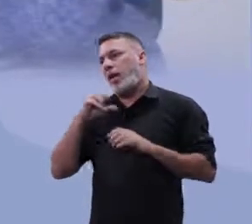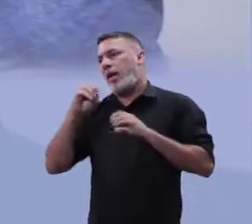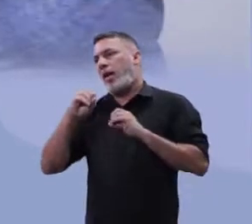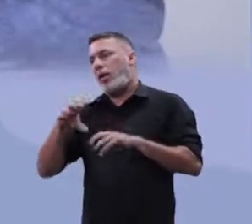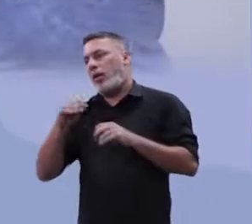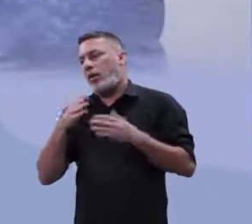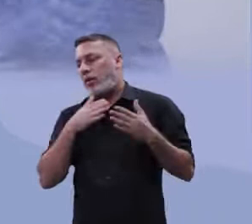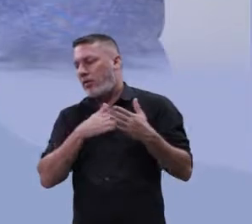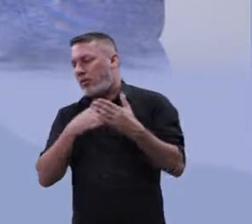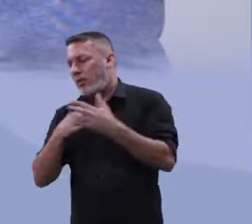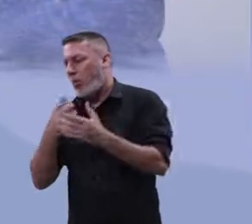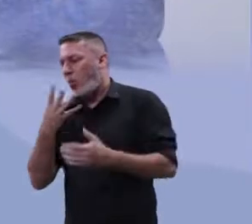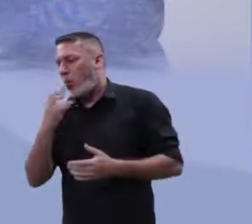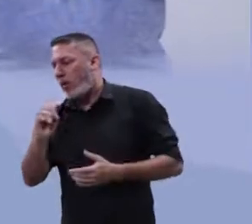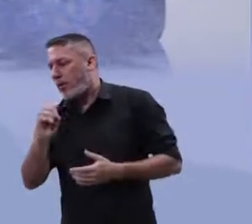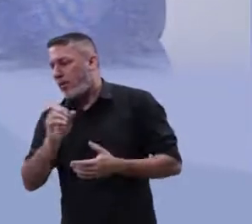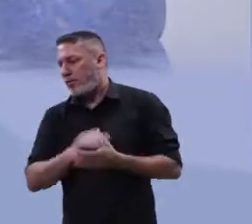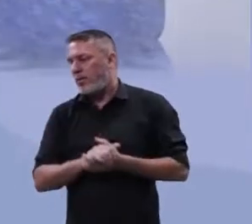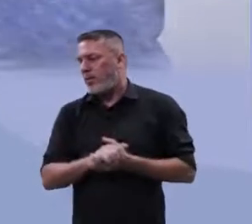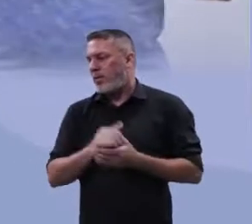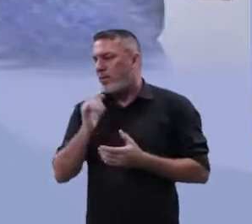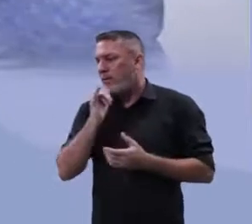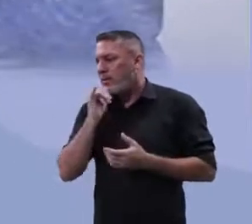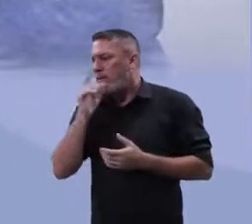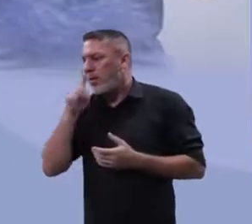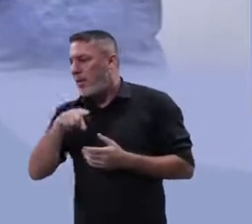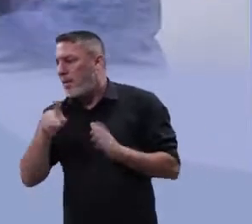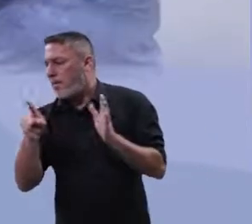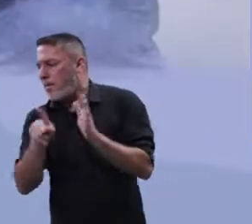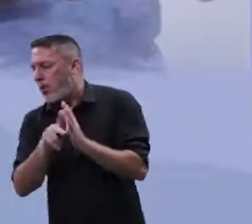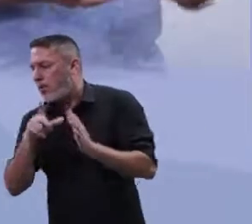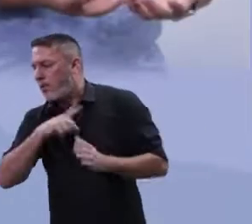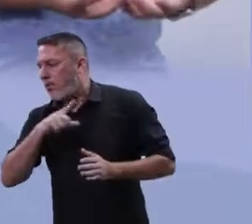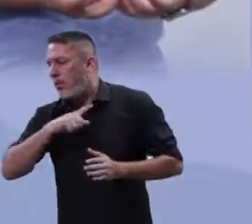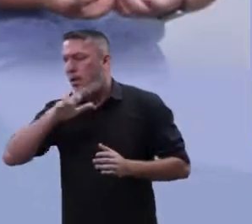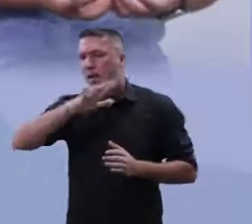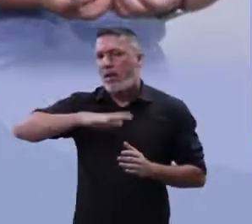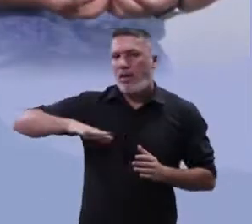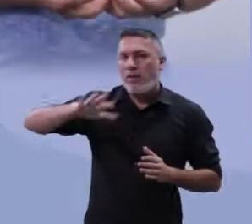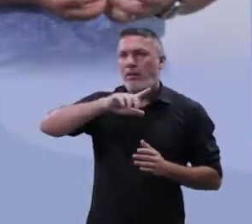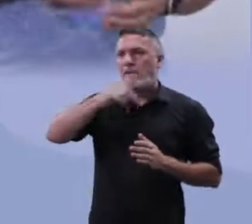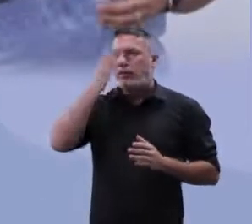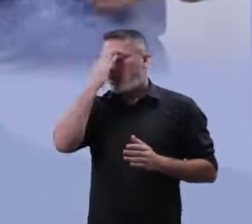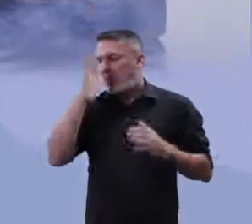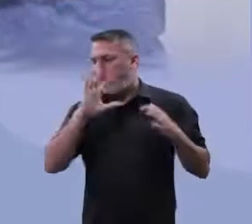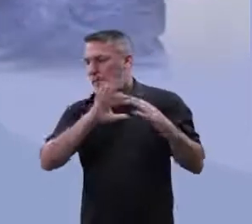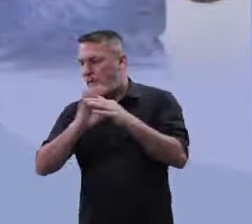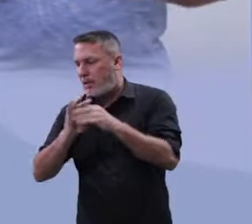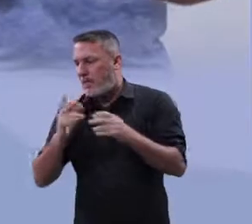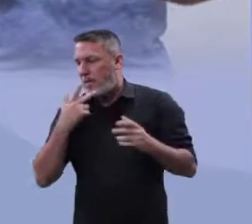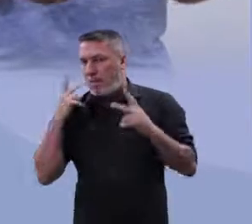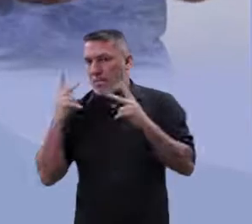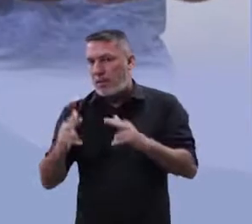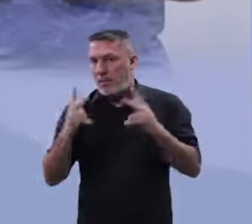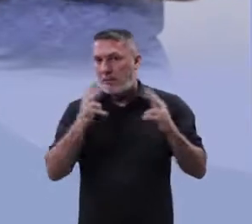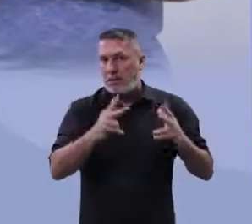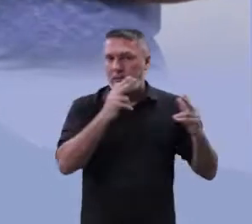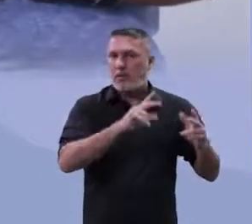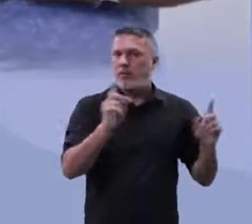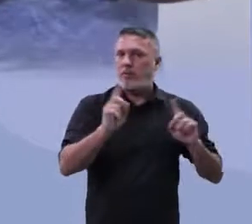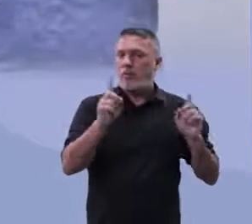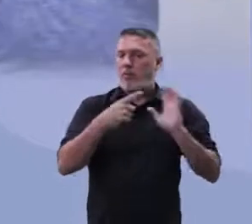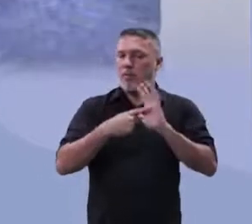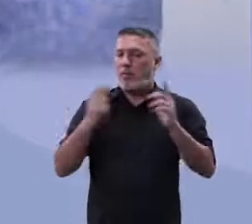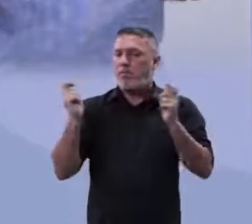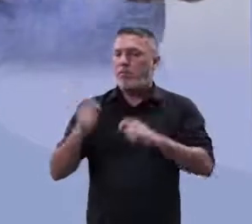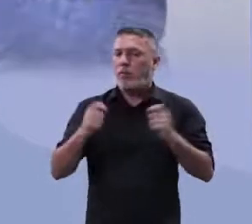de intervenção da aula 40, porque são aspectos ligados ao mesmo eixo. Não que nós estamos falando da mesma coisa, mas eu estou